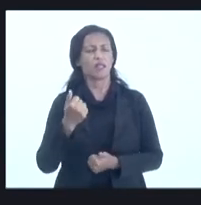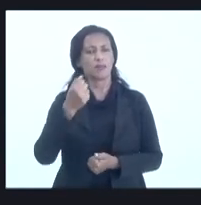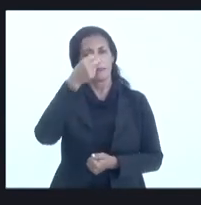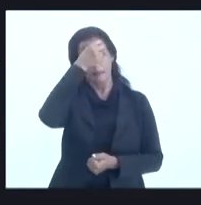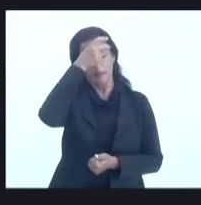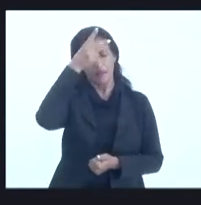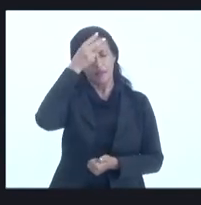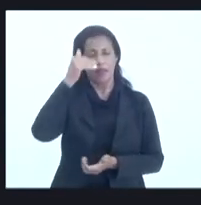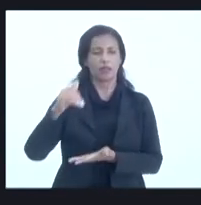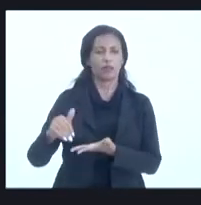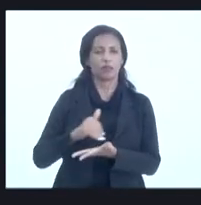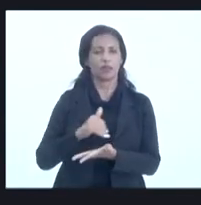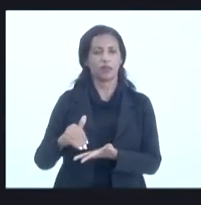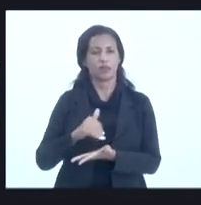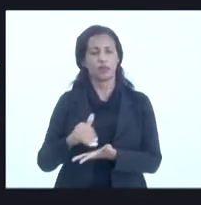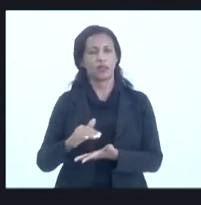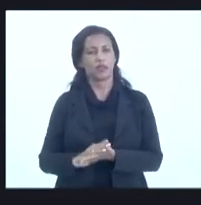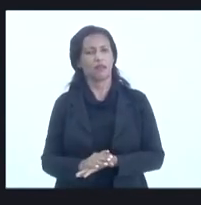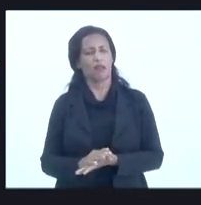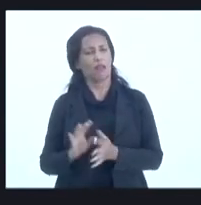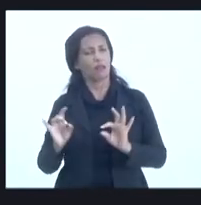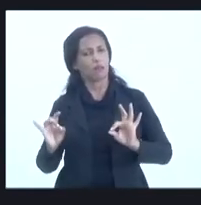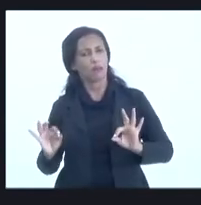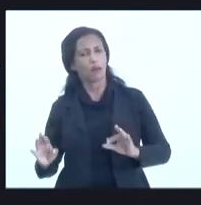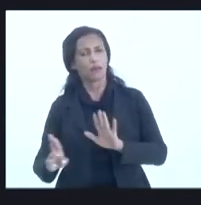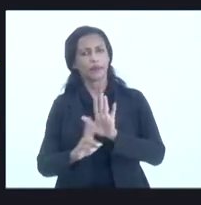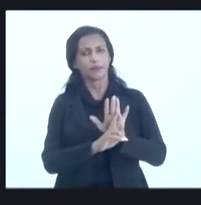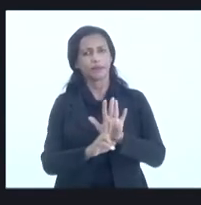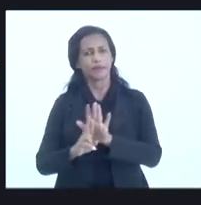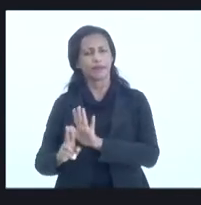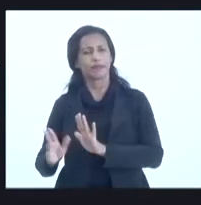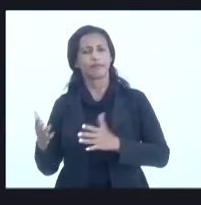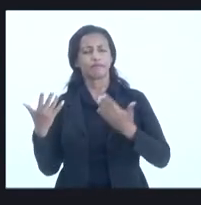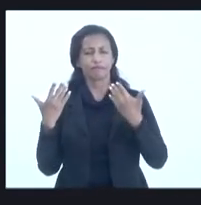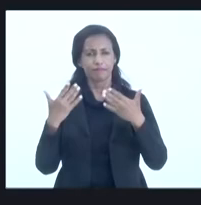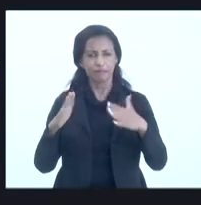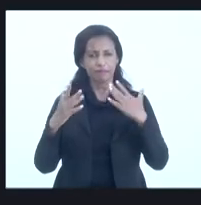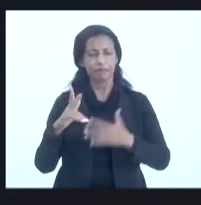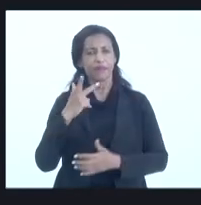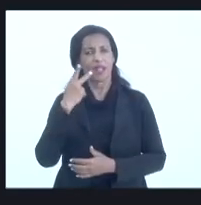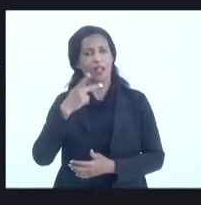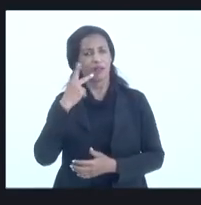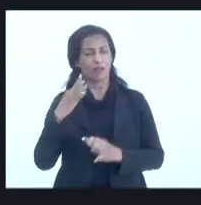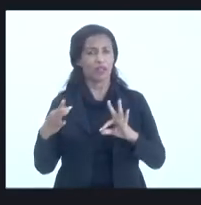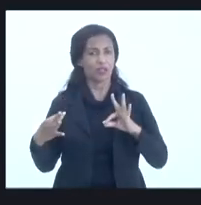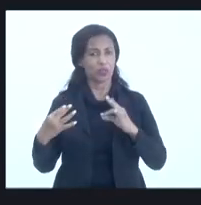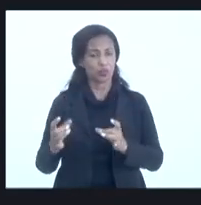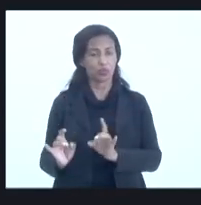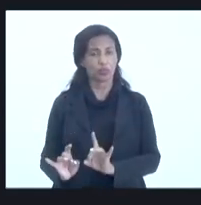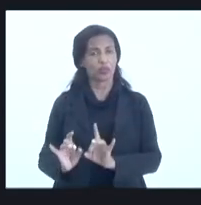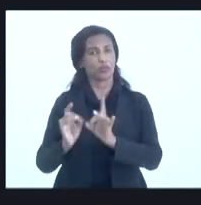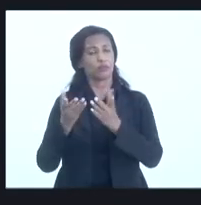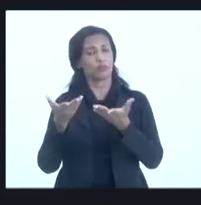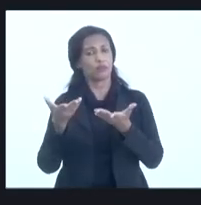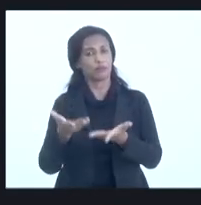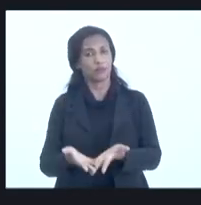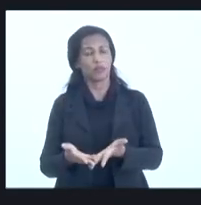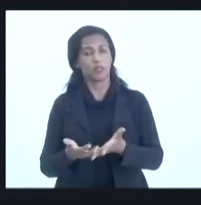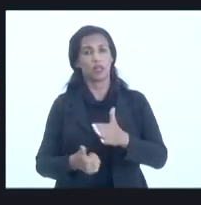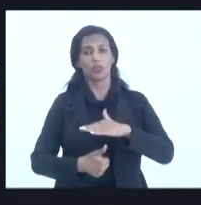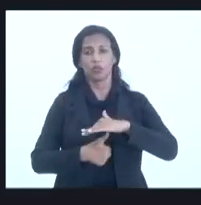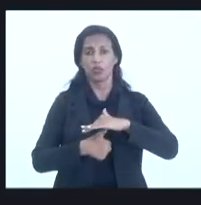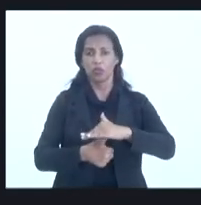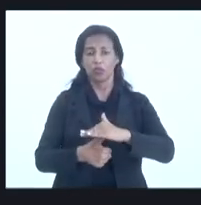secretários e entidades. Parabenizar, né, a fala de todos, em especial a dos